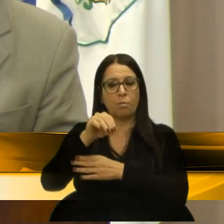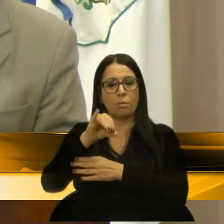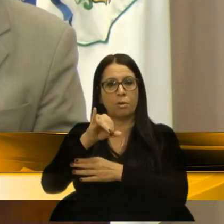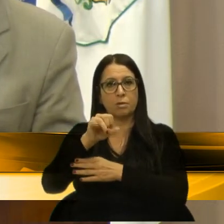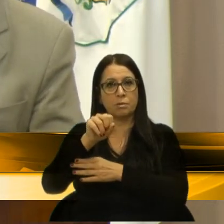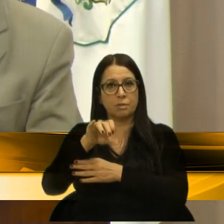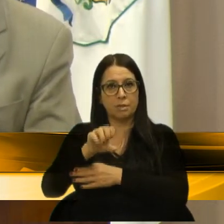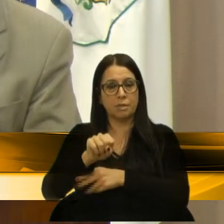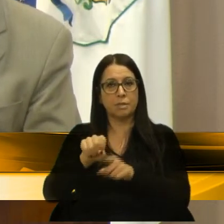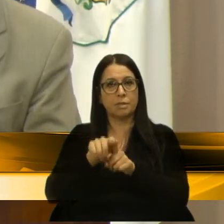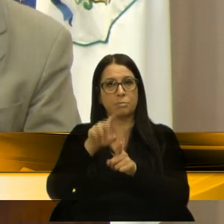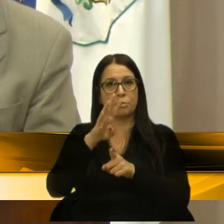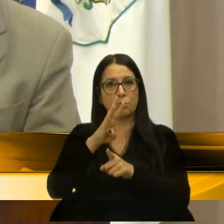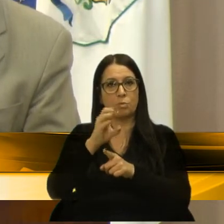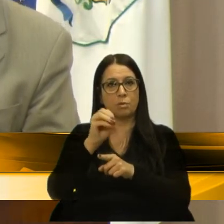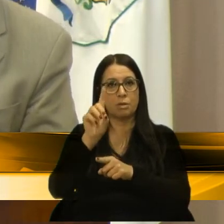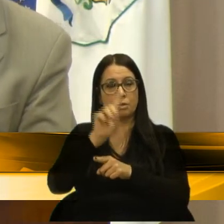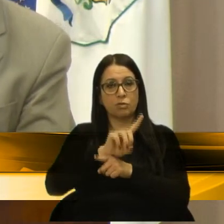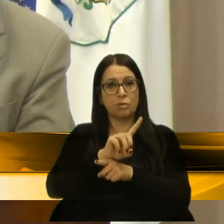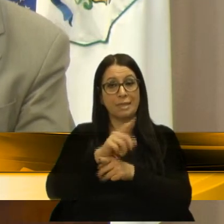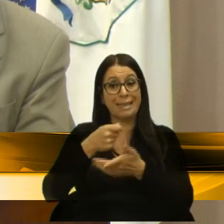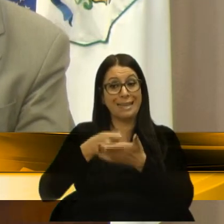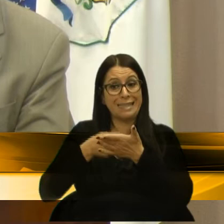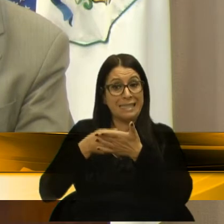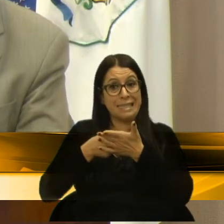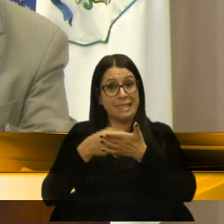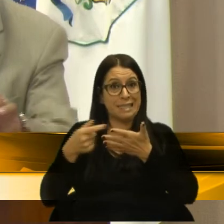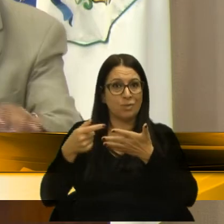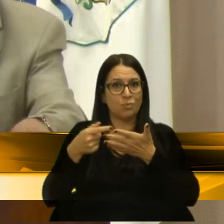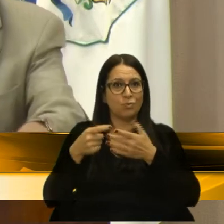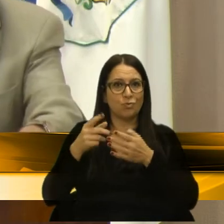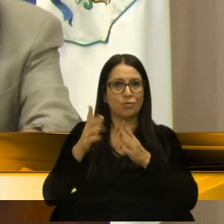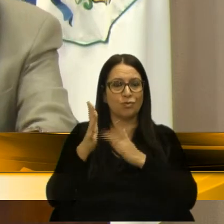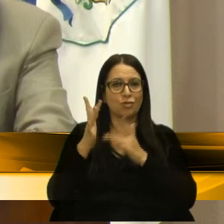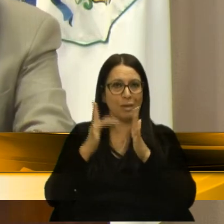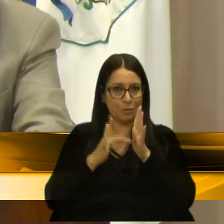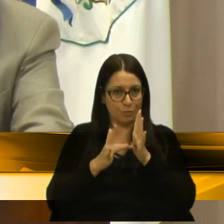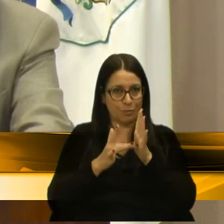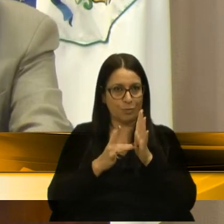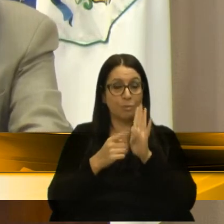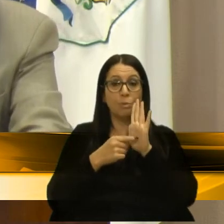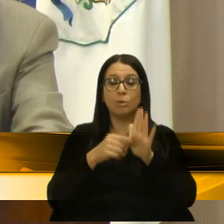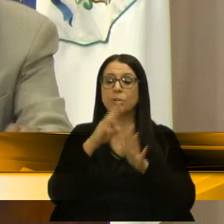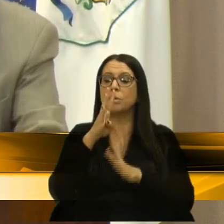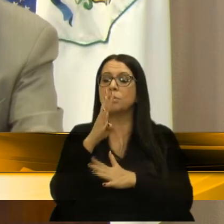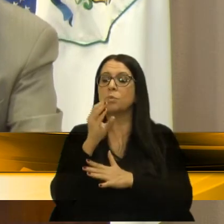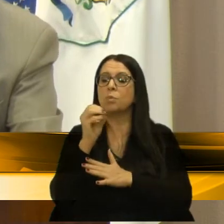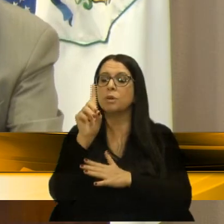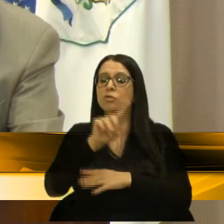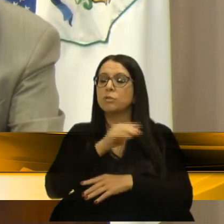dias da tentação do Cristo. Para mostrar 40 dias